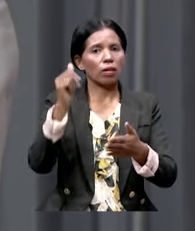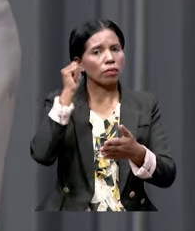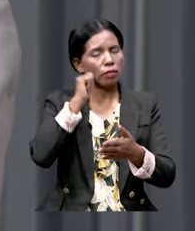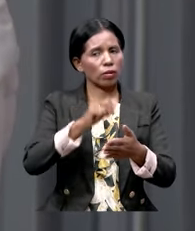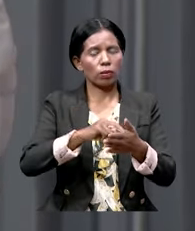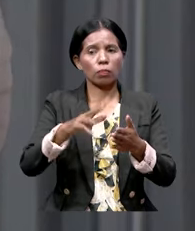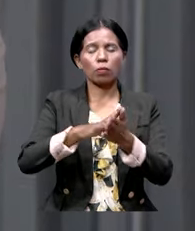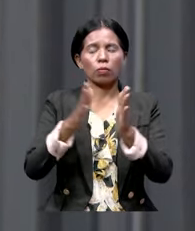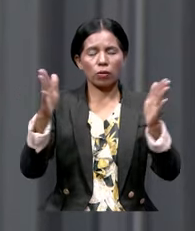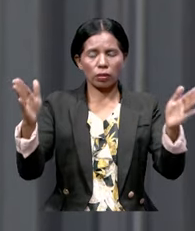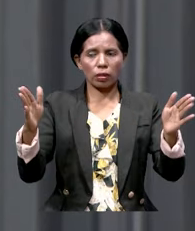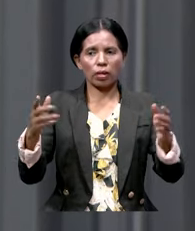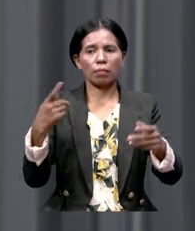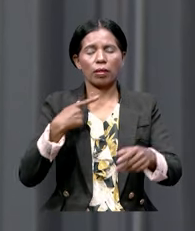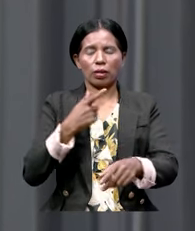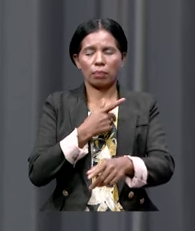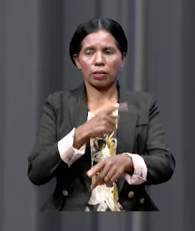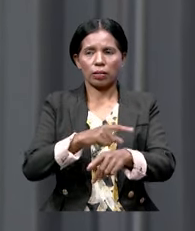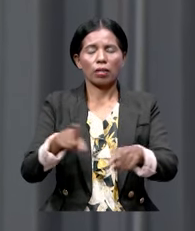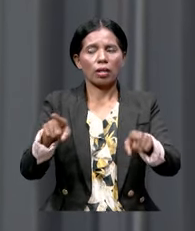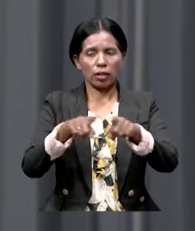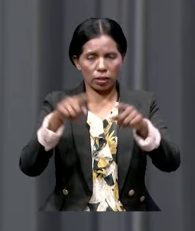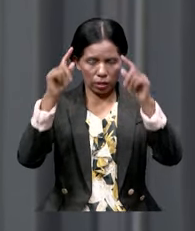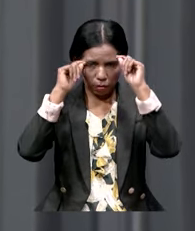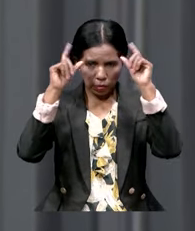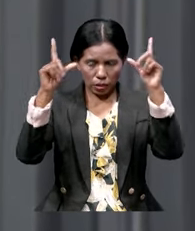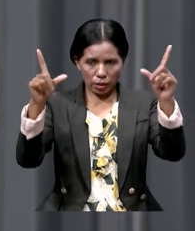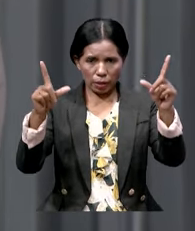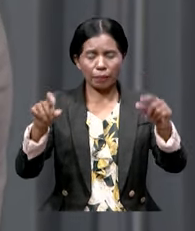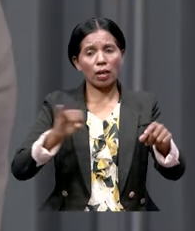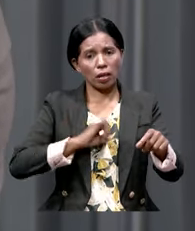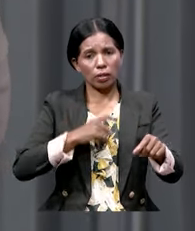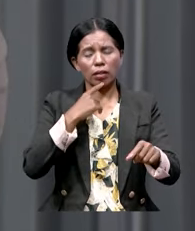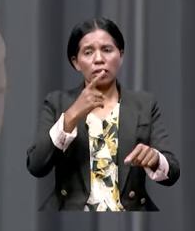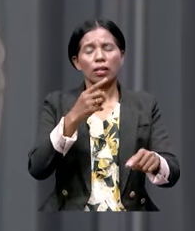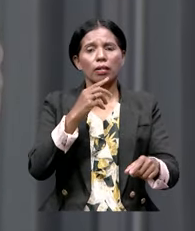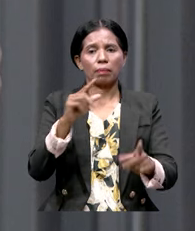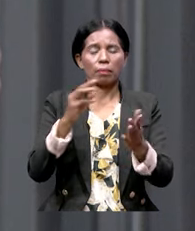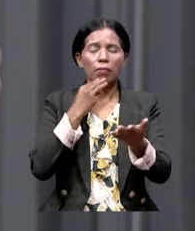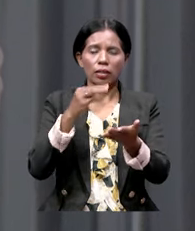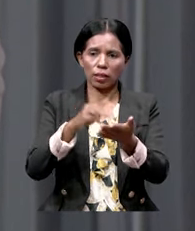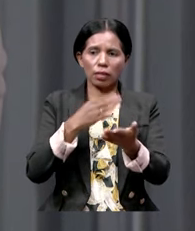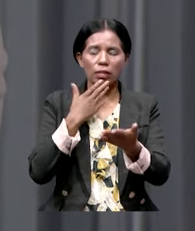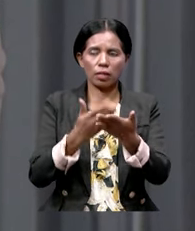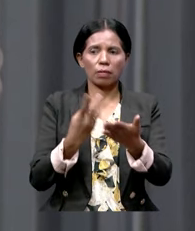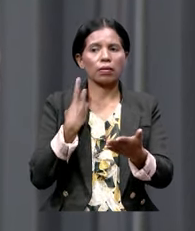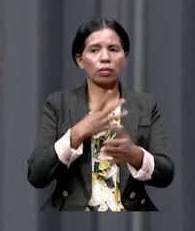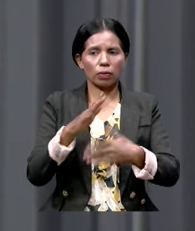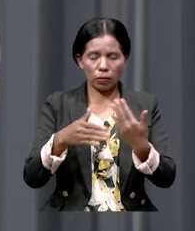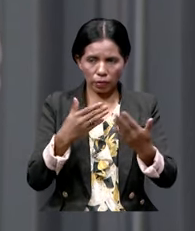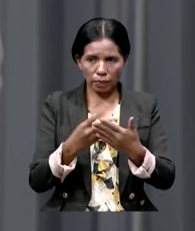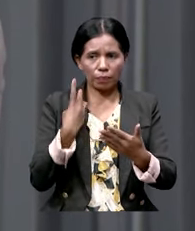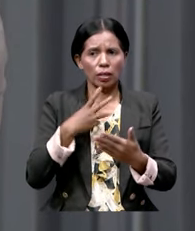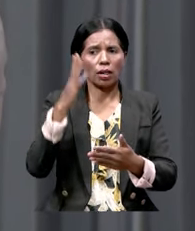maca Timor-Leste. E da NEM, há noite, novidades, dia, para Itahoto, e Itahatene, que ataca, e a